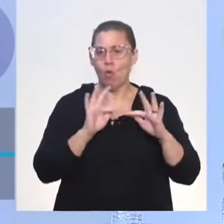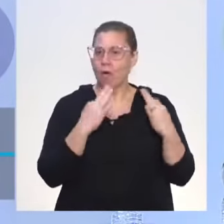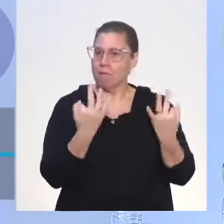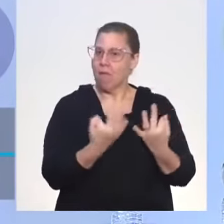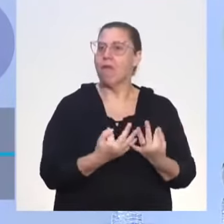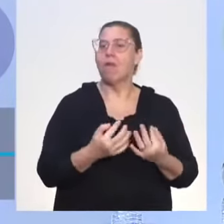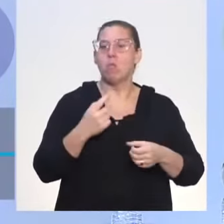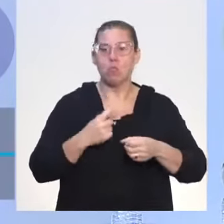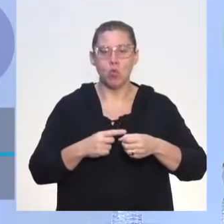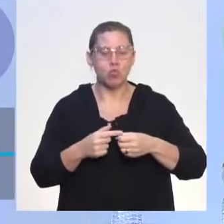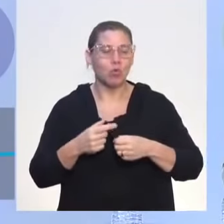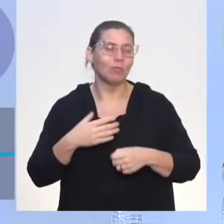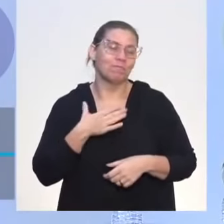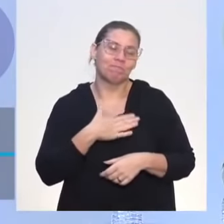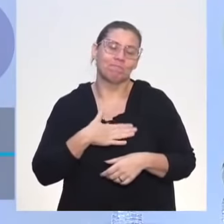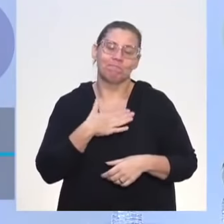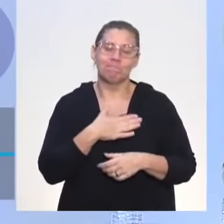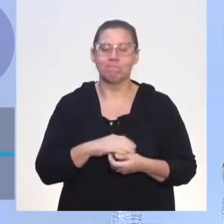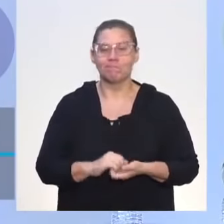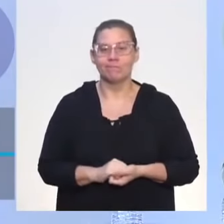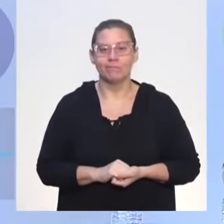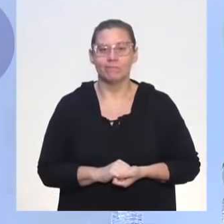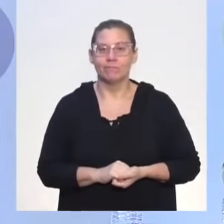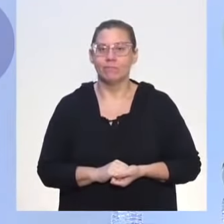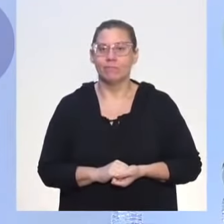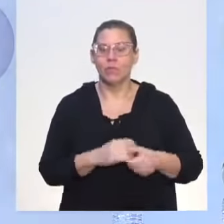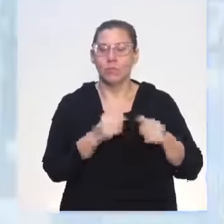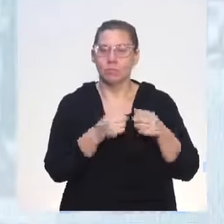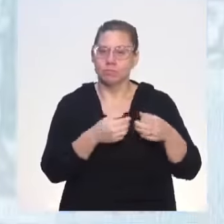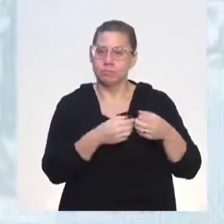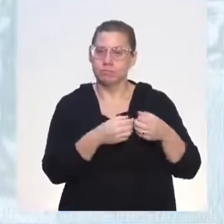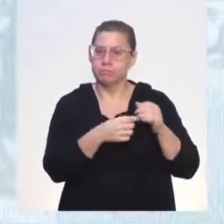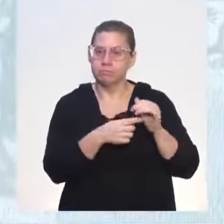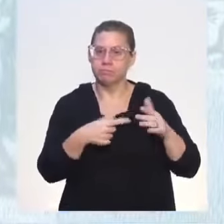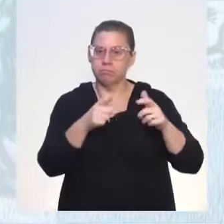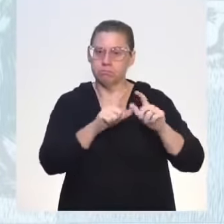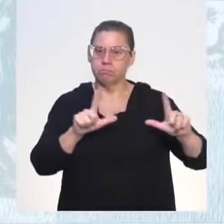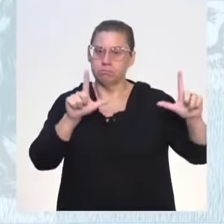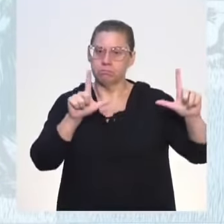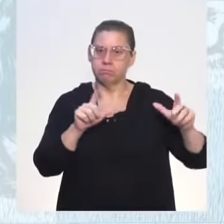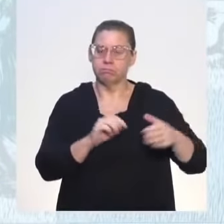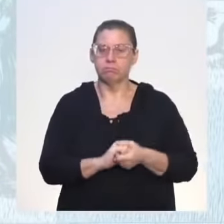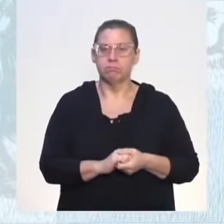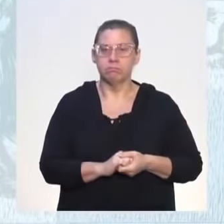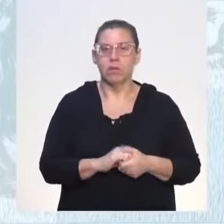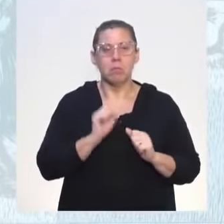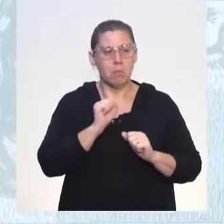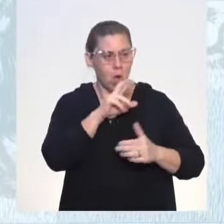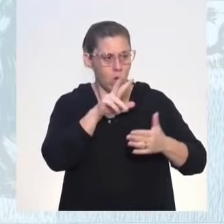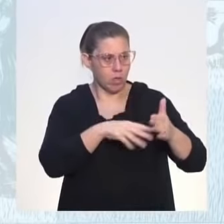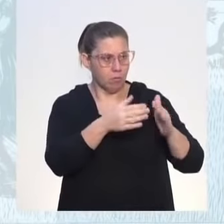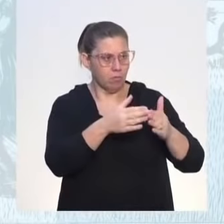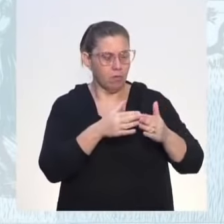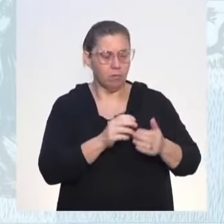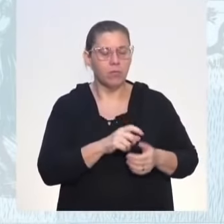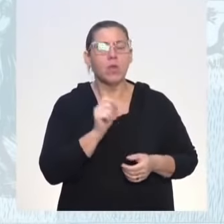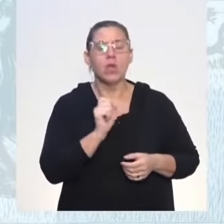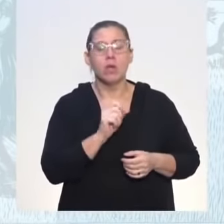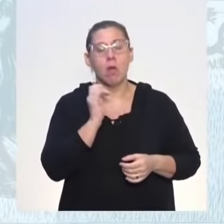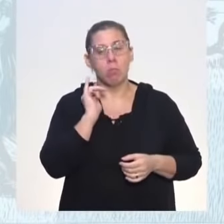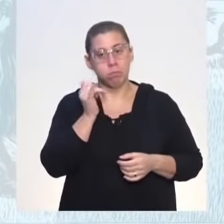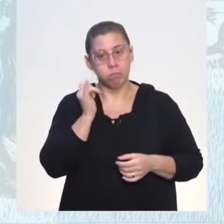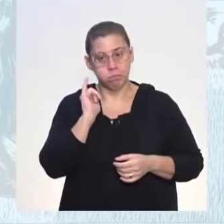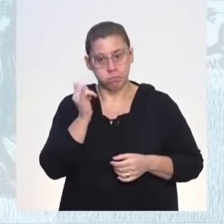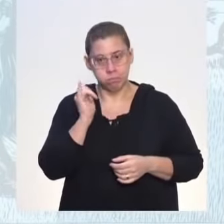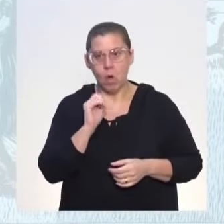interior, bem gostosinho. Coloca na tela para eles, por favor. Andréia, você pode ler para a gente? Vamos lá. Quem conta um